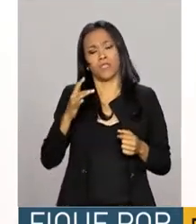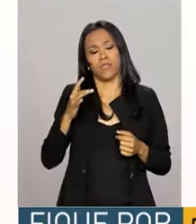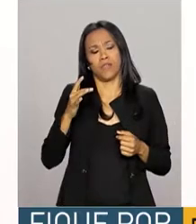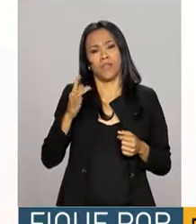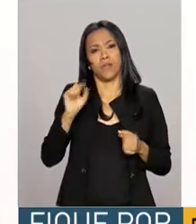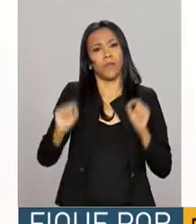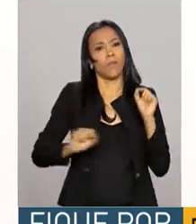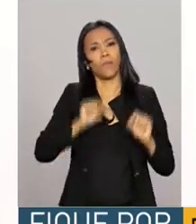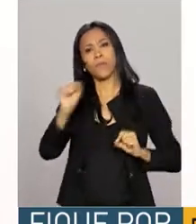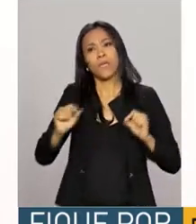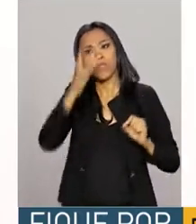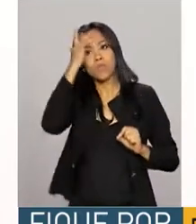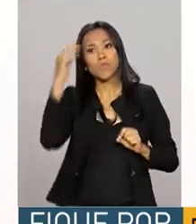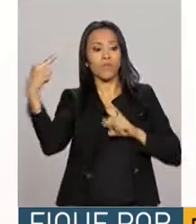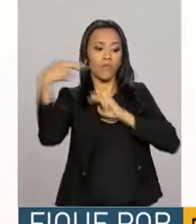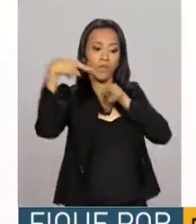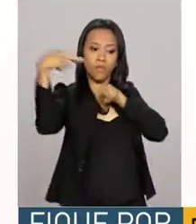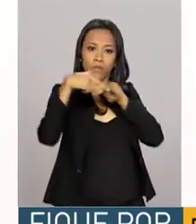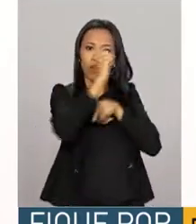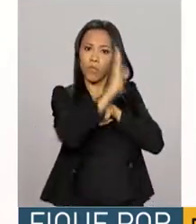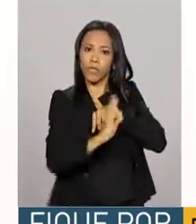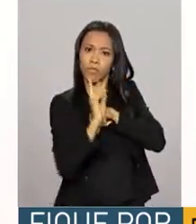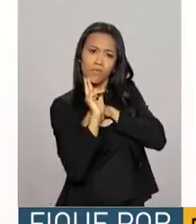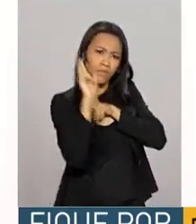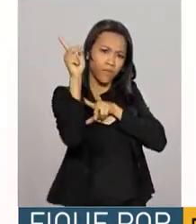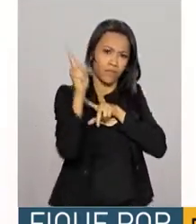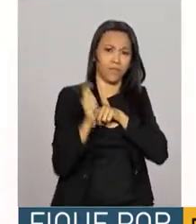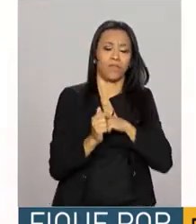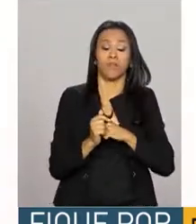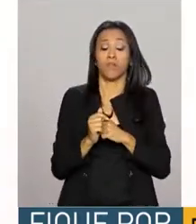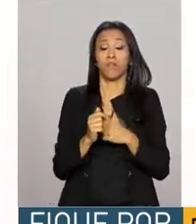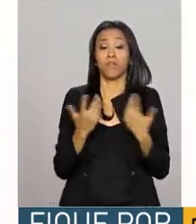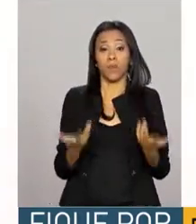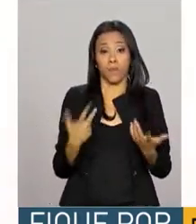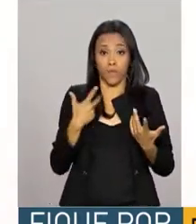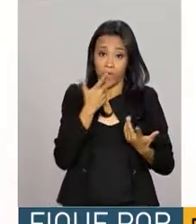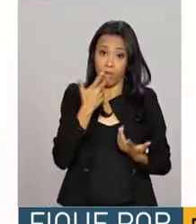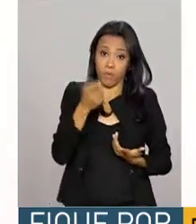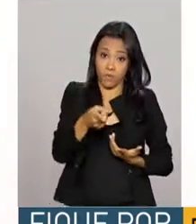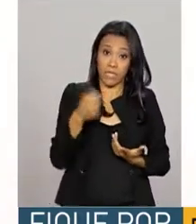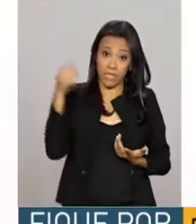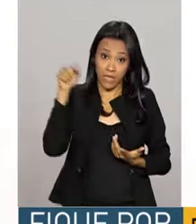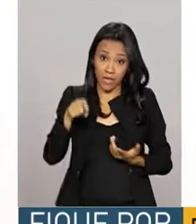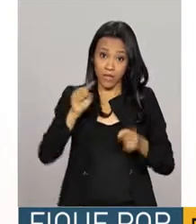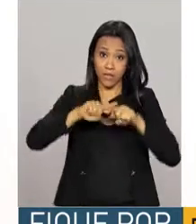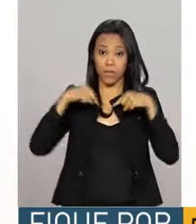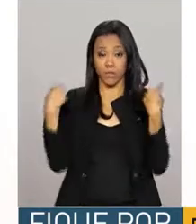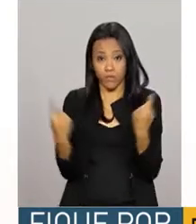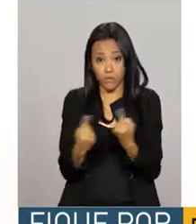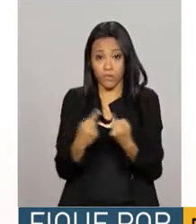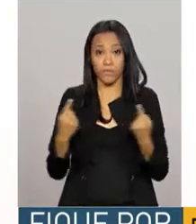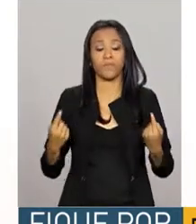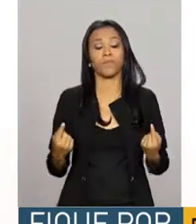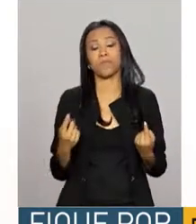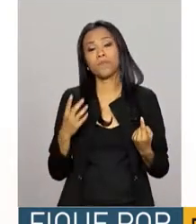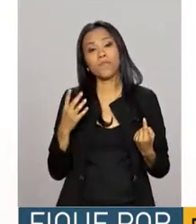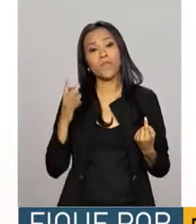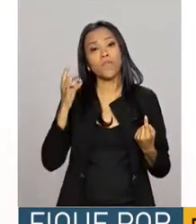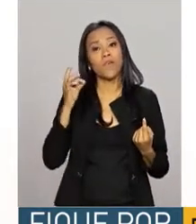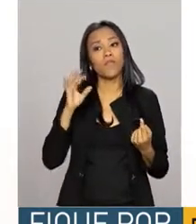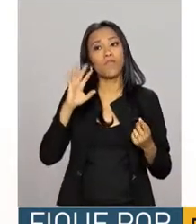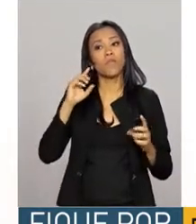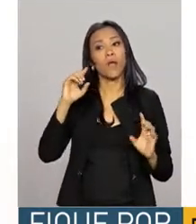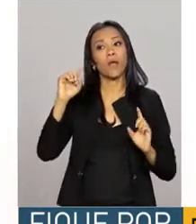do país lá fora é exatamente outra mas eu ia dizendo a vocês que esta reunião informal apenas para nos reencontrarmos